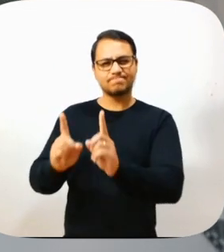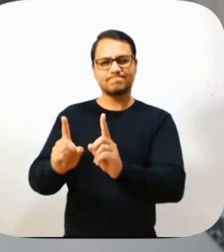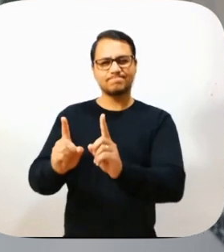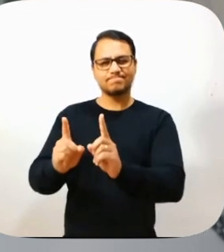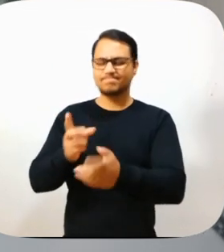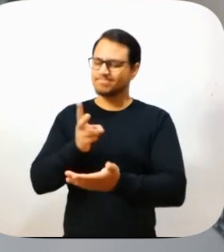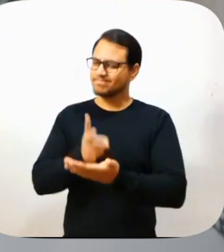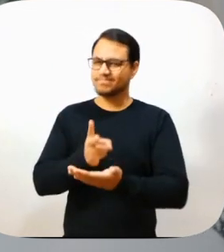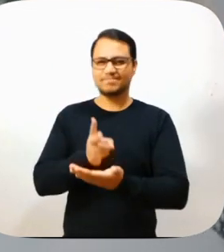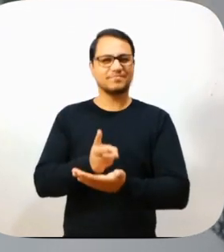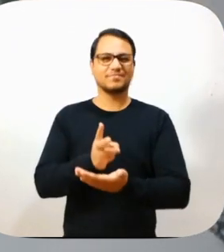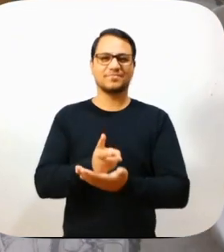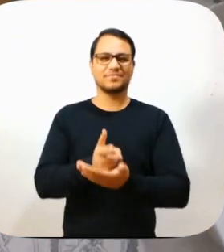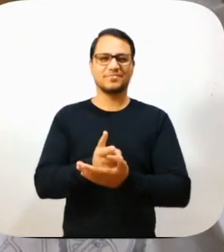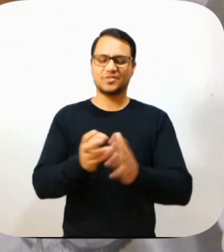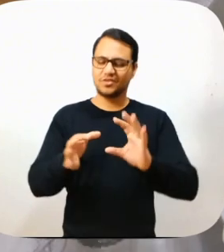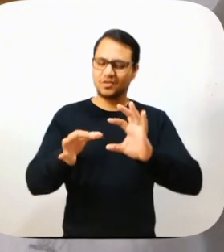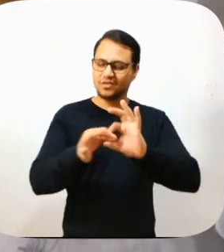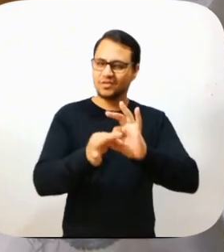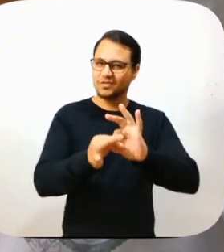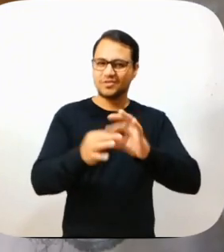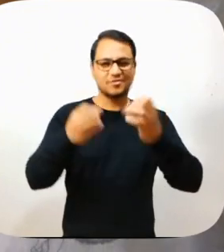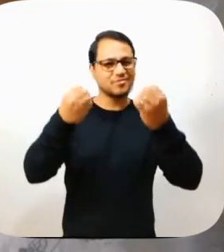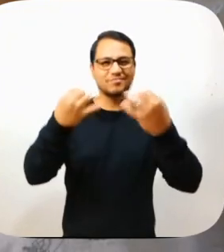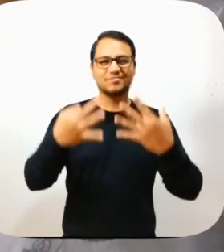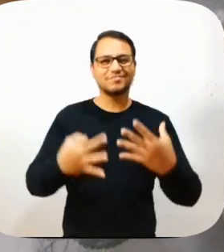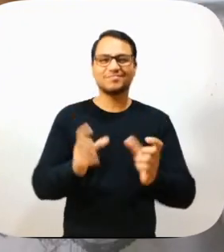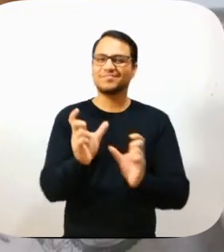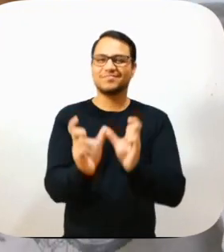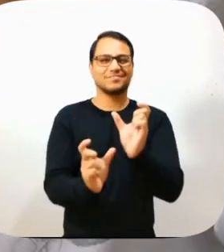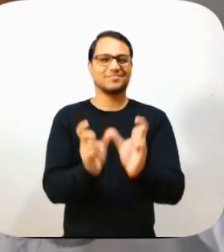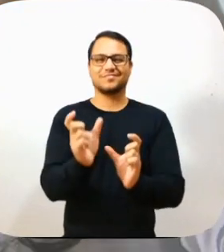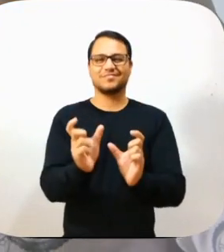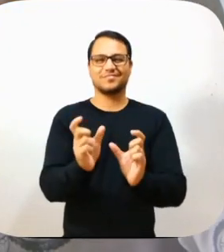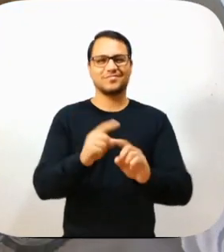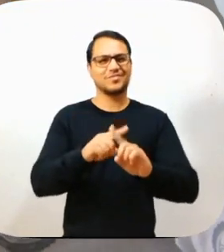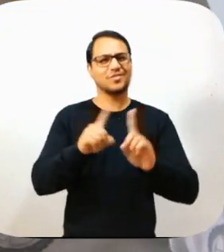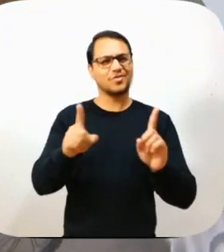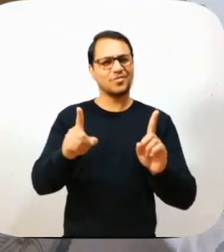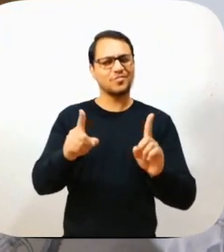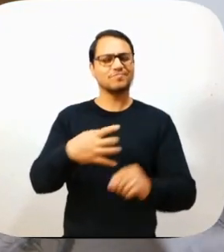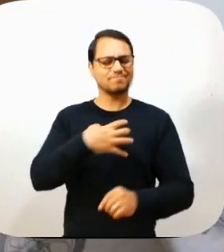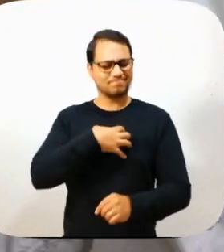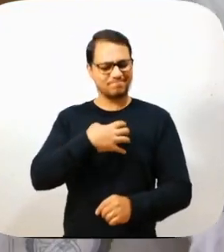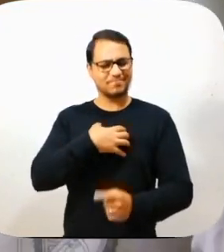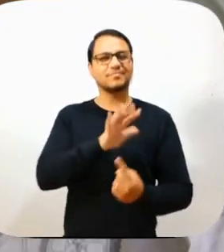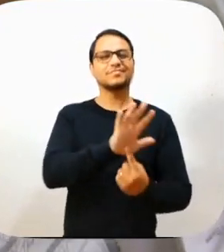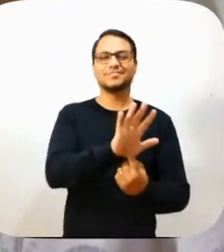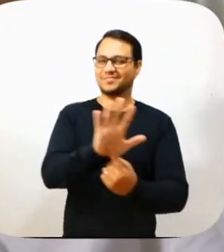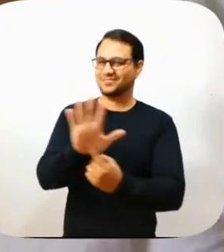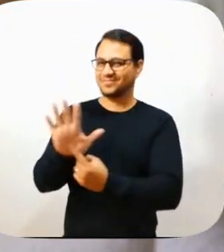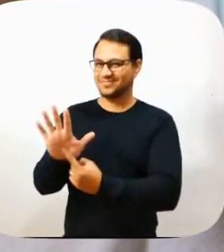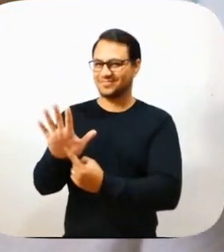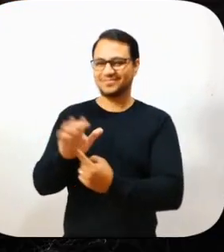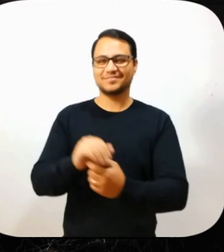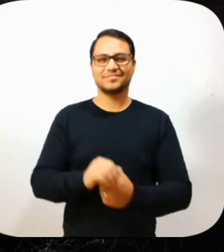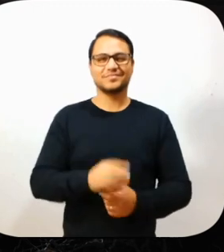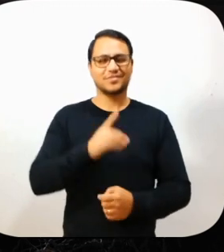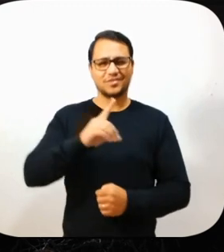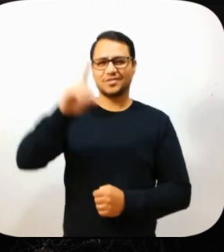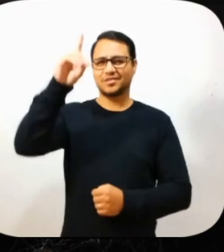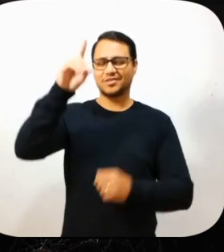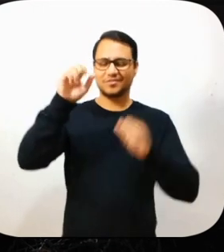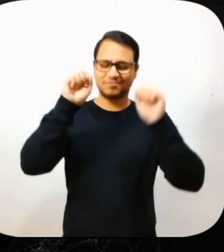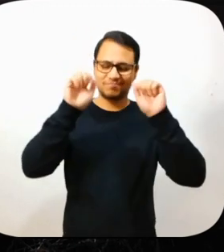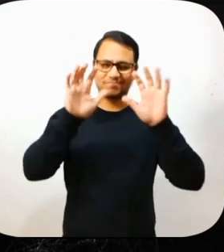os momentos. É um laço que não se explica em palavras, mas que se demonstra em sentimentos. Que